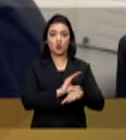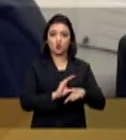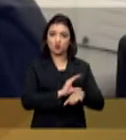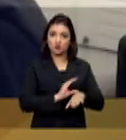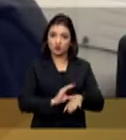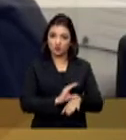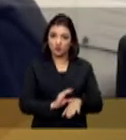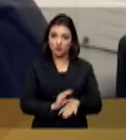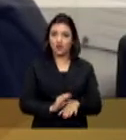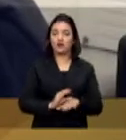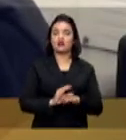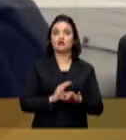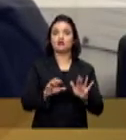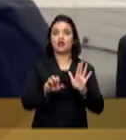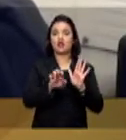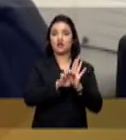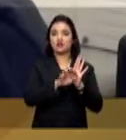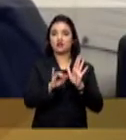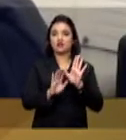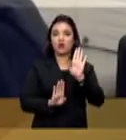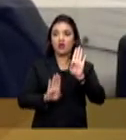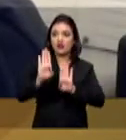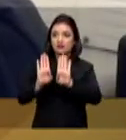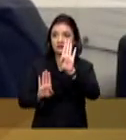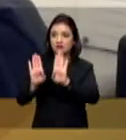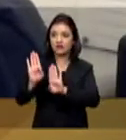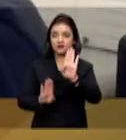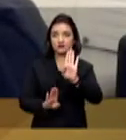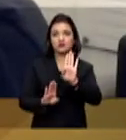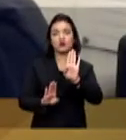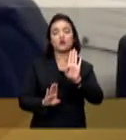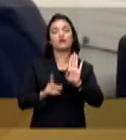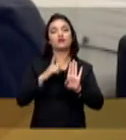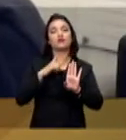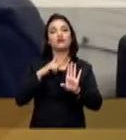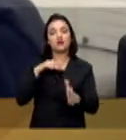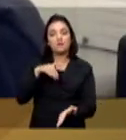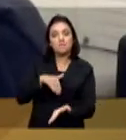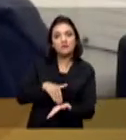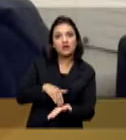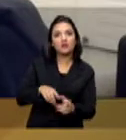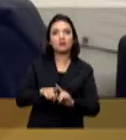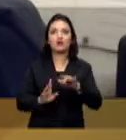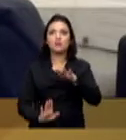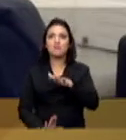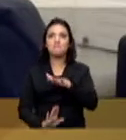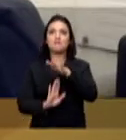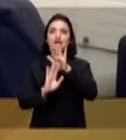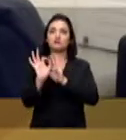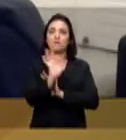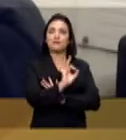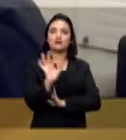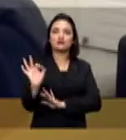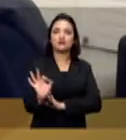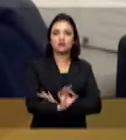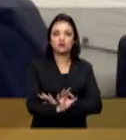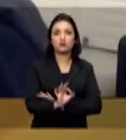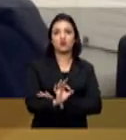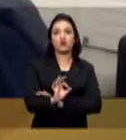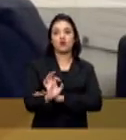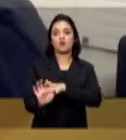licitatórios que exijam percentuais mínimos e máximos a serem observados pelas emissoras de rádio